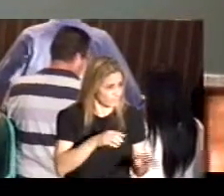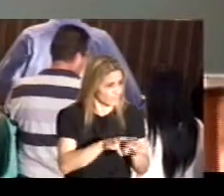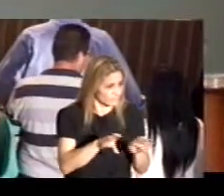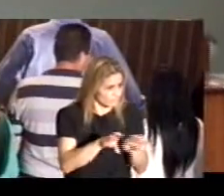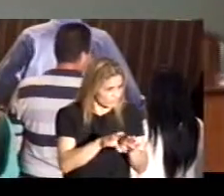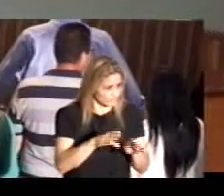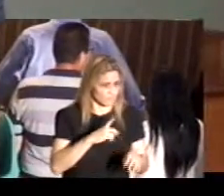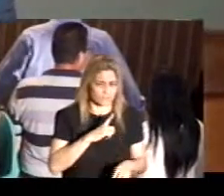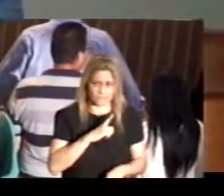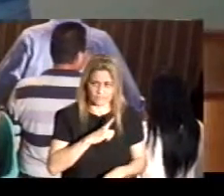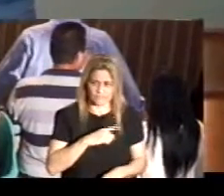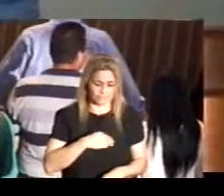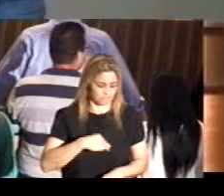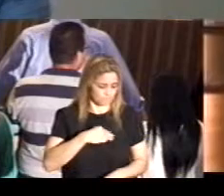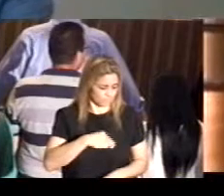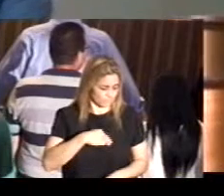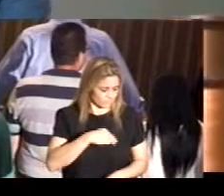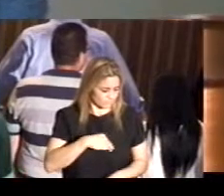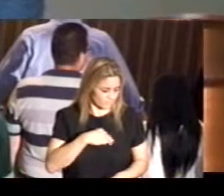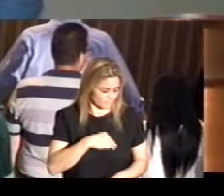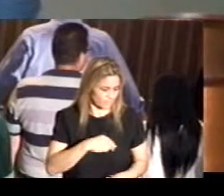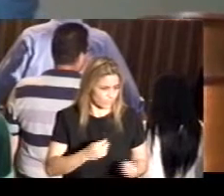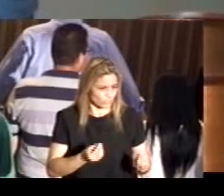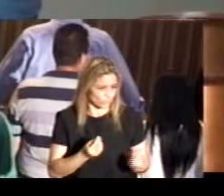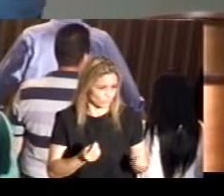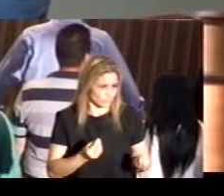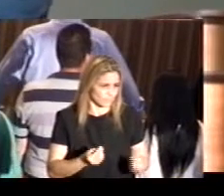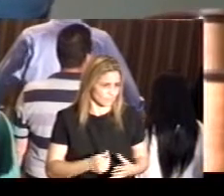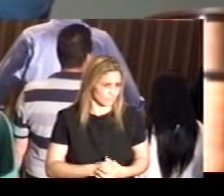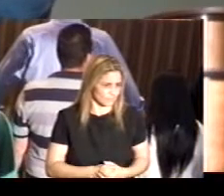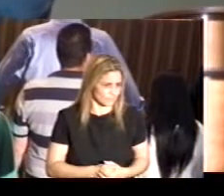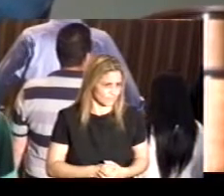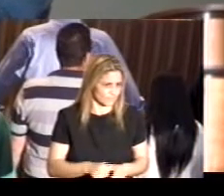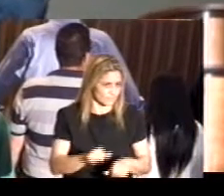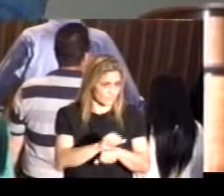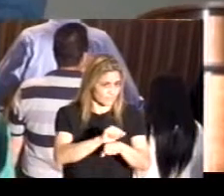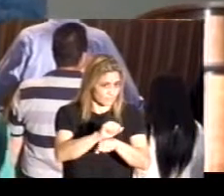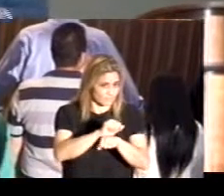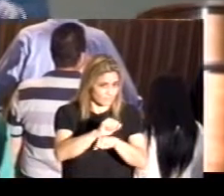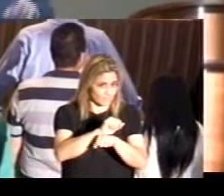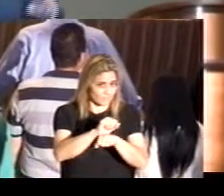em missão nessa terra. Na perspectiva de